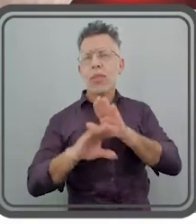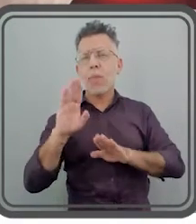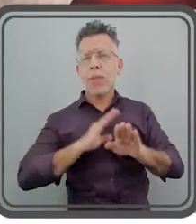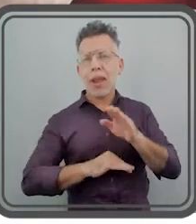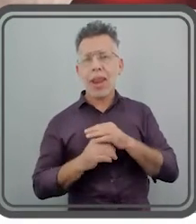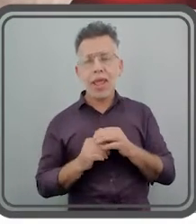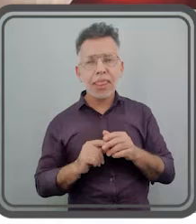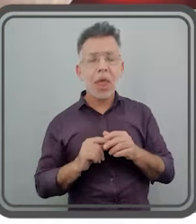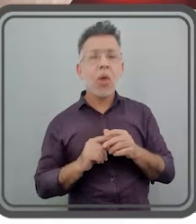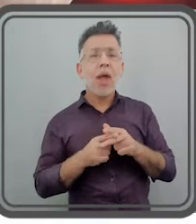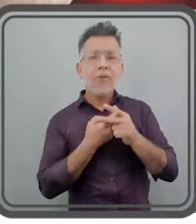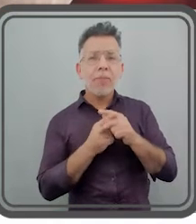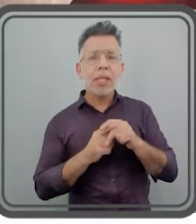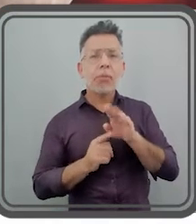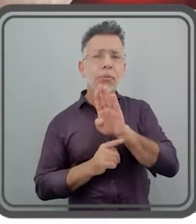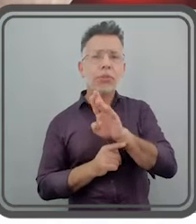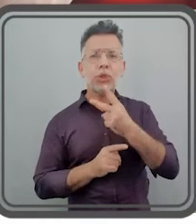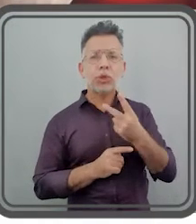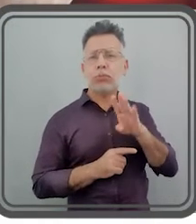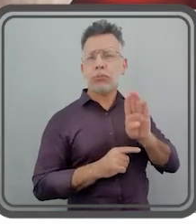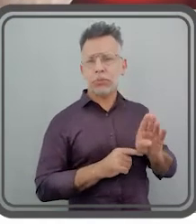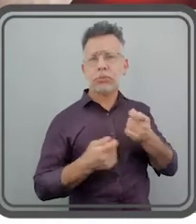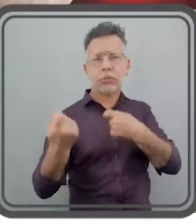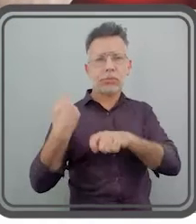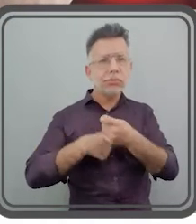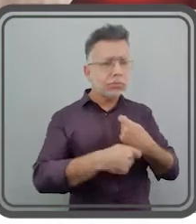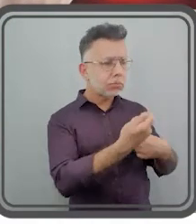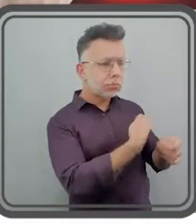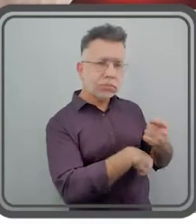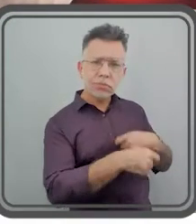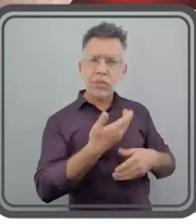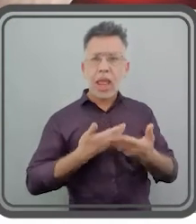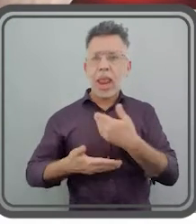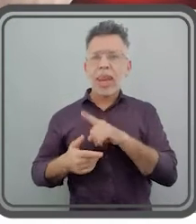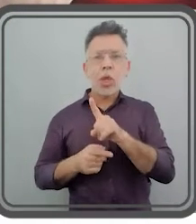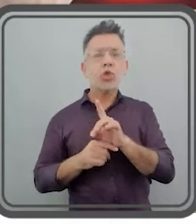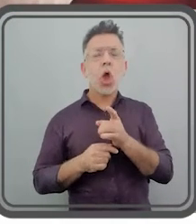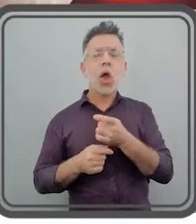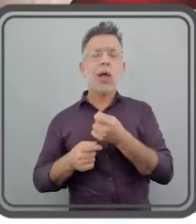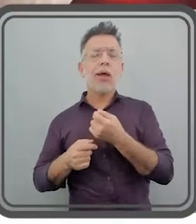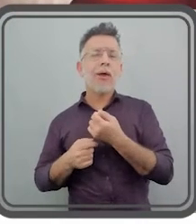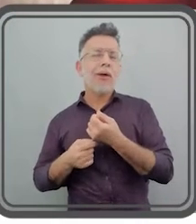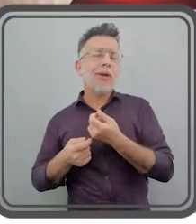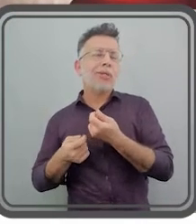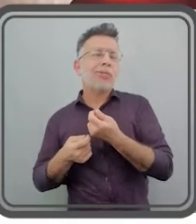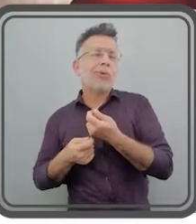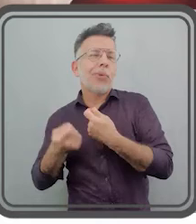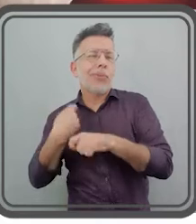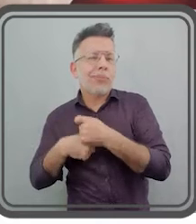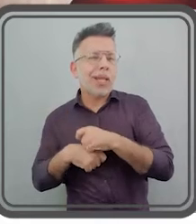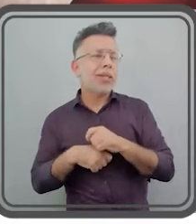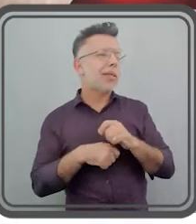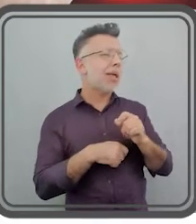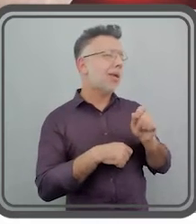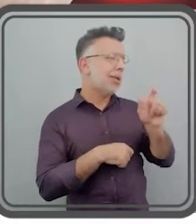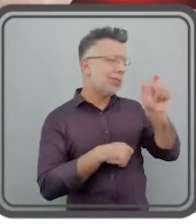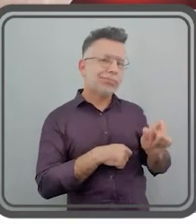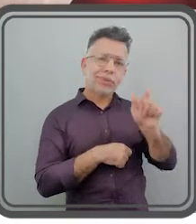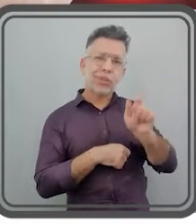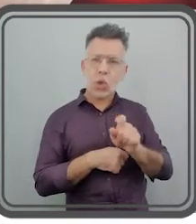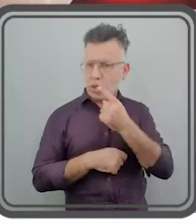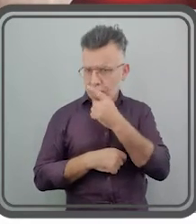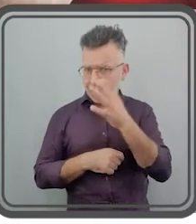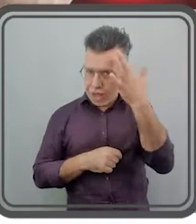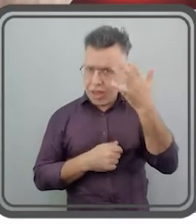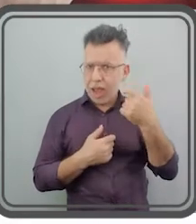estão preparando a ferramenta para obter subir também não é para não ser um negócio talvez somente o se você Já pensaram nisso tá num rol de meta de vocês não